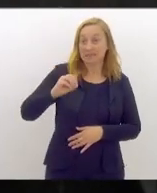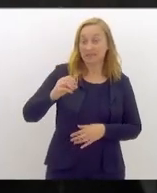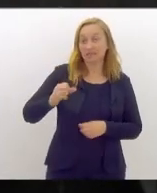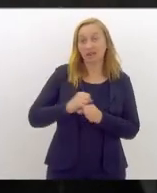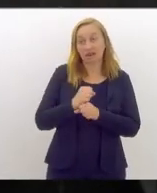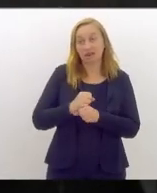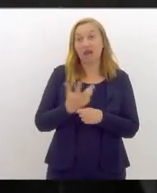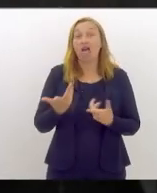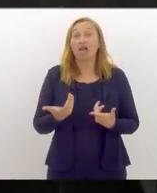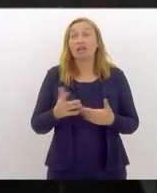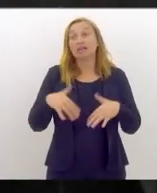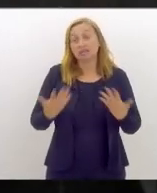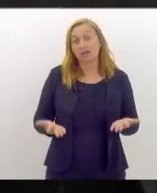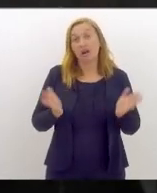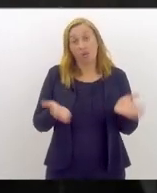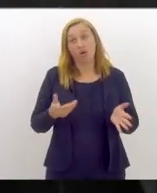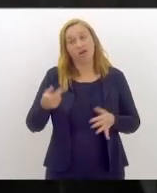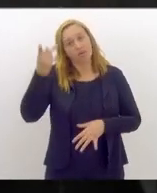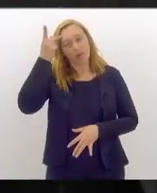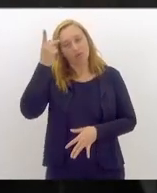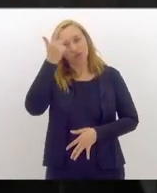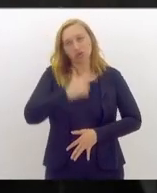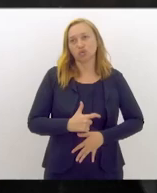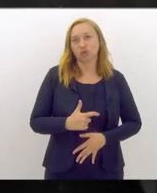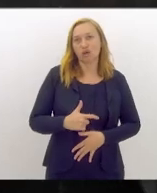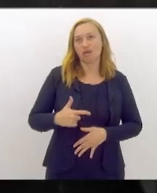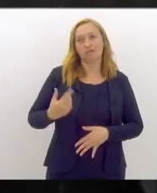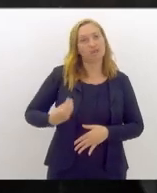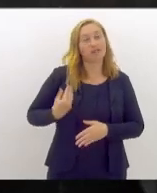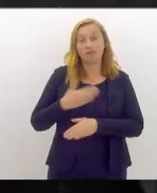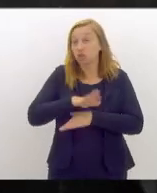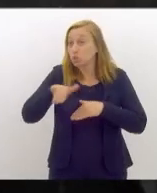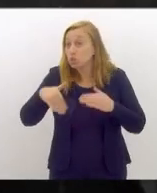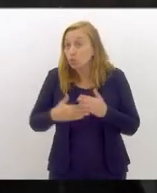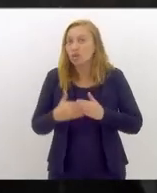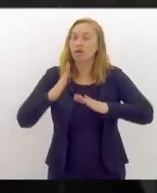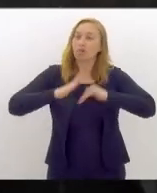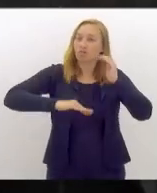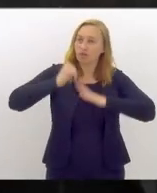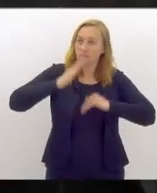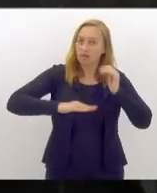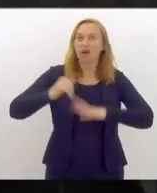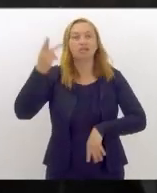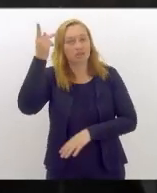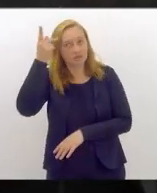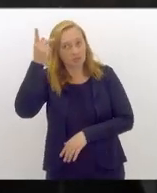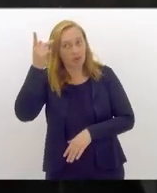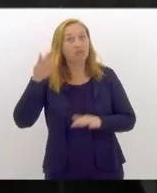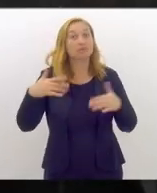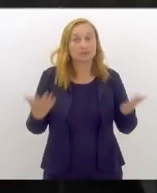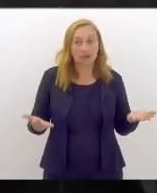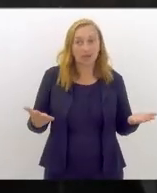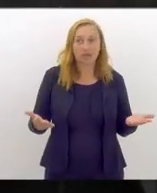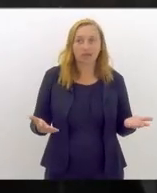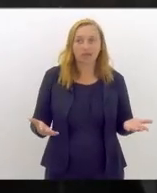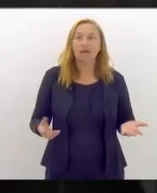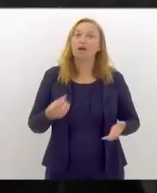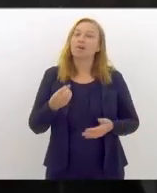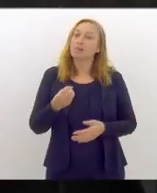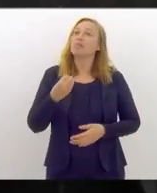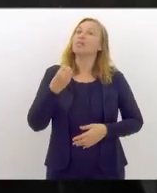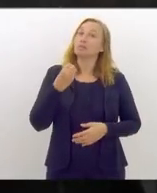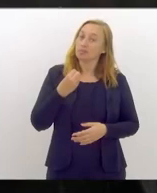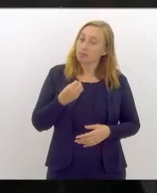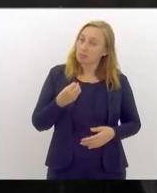virei Paulista porque minha vida inteira profissional foi em São Paulo entendeu então são bem Paulista